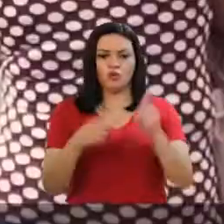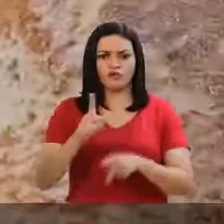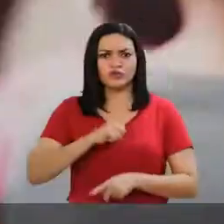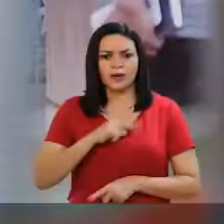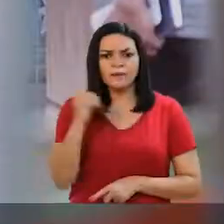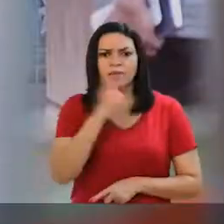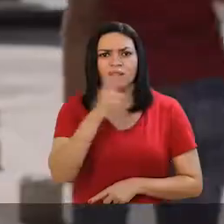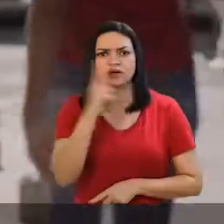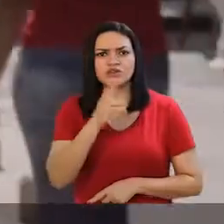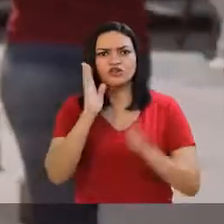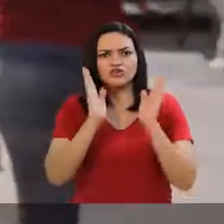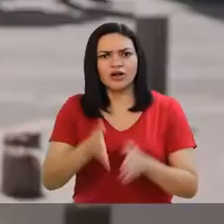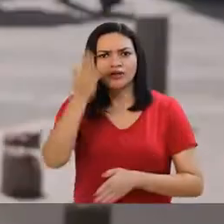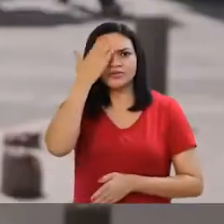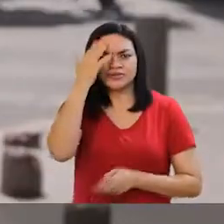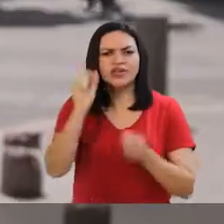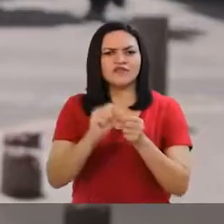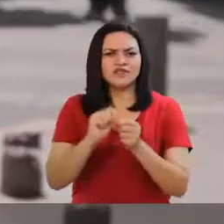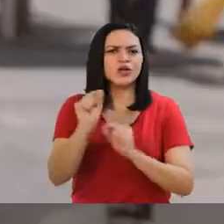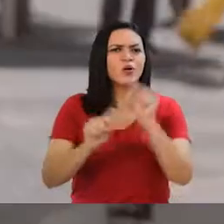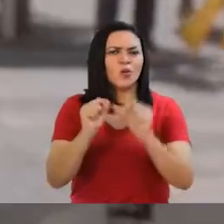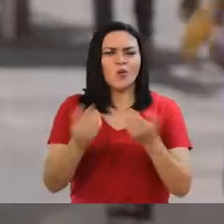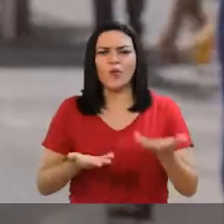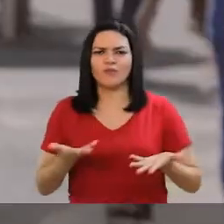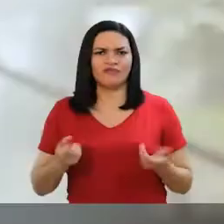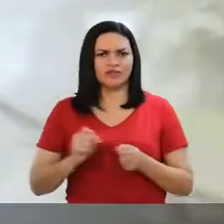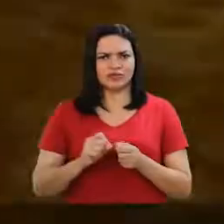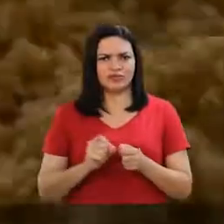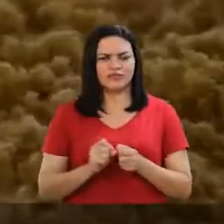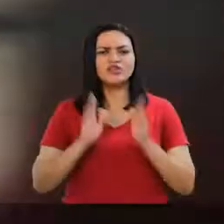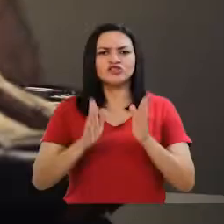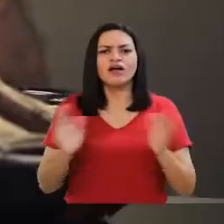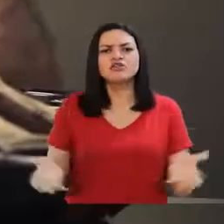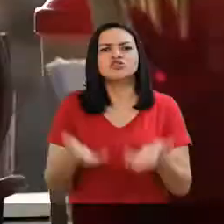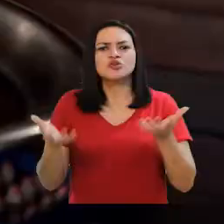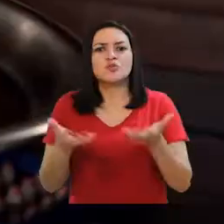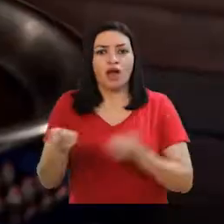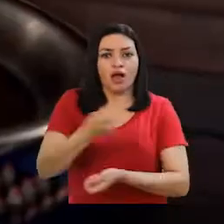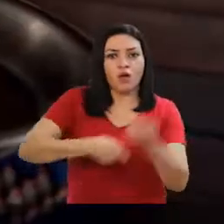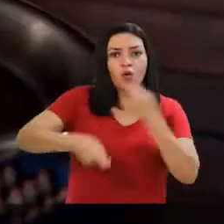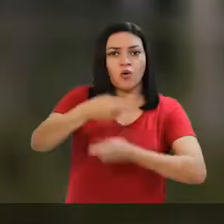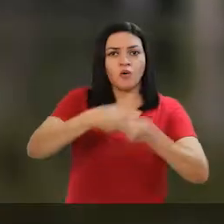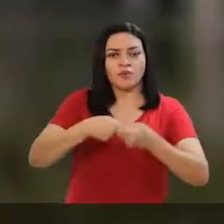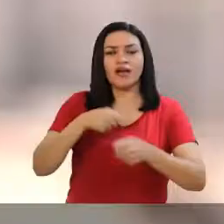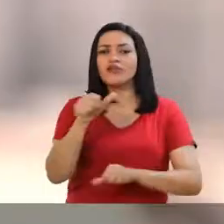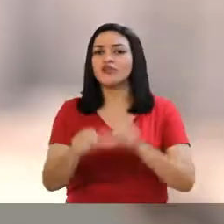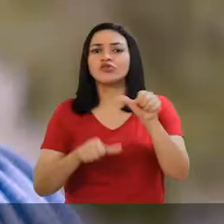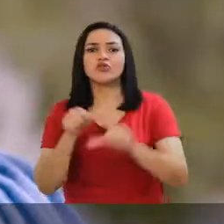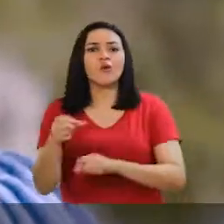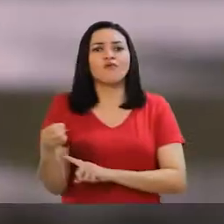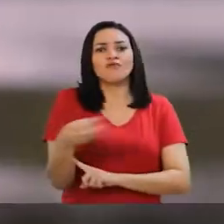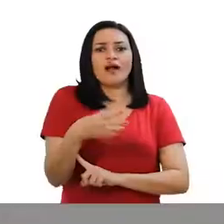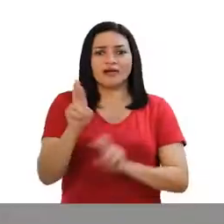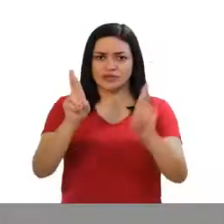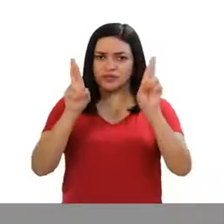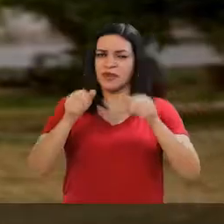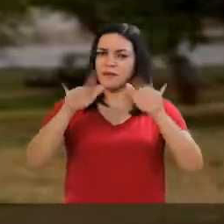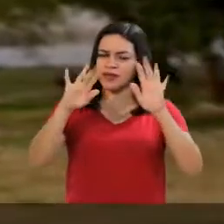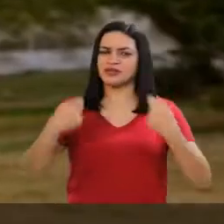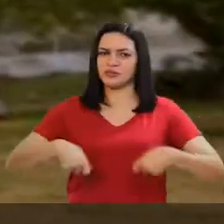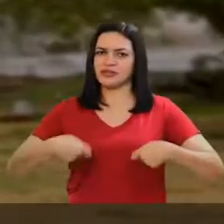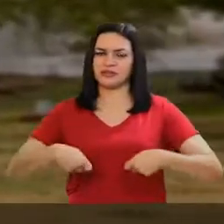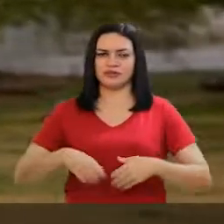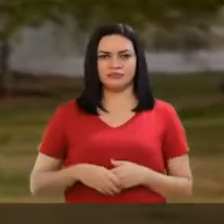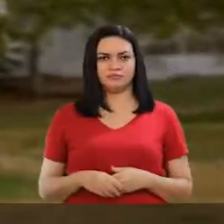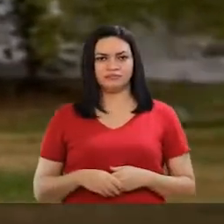Nosso povo tem pressa. Eu já sei o que fazer e como fazer para estimular a nossa economia e renovar a esperança daqueles que